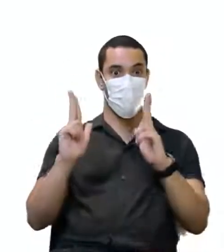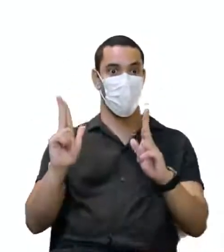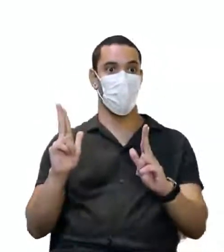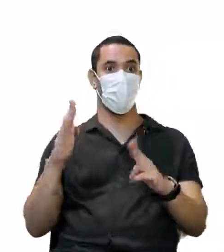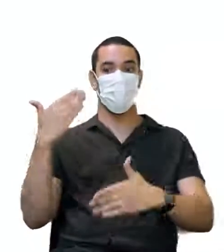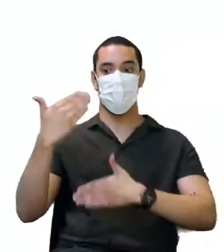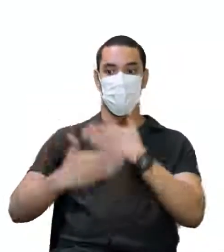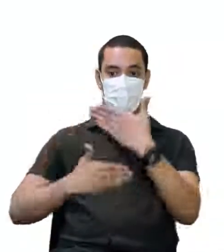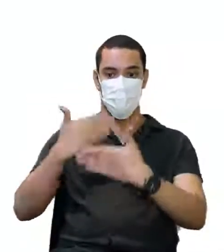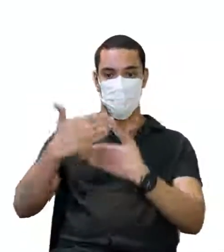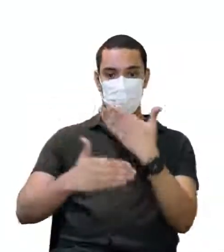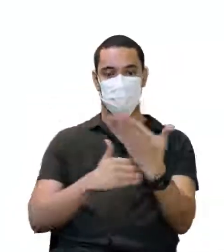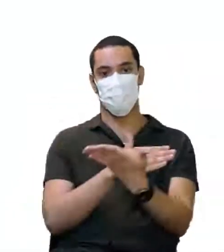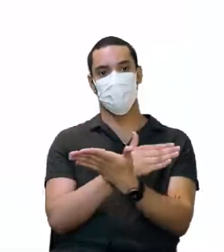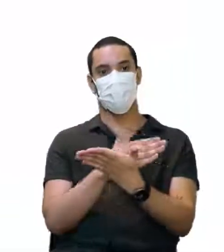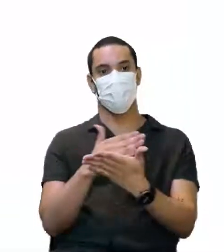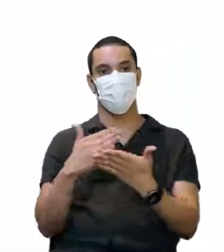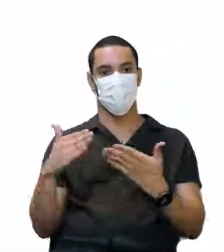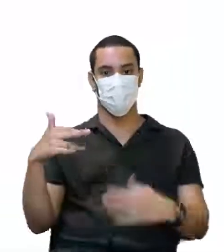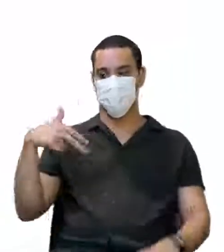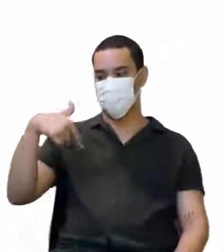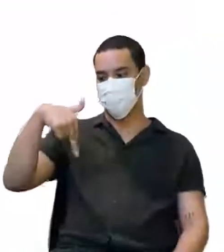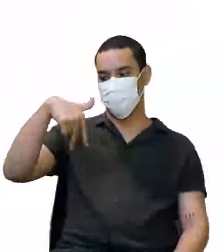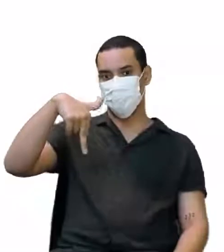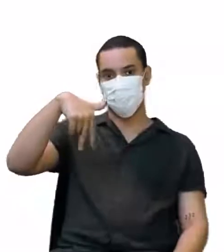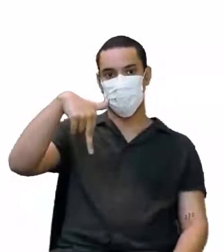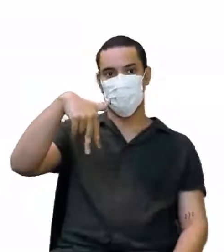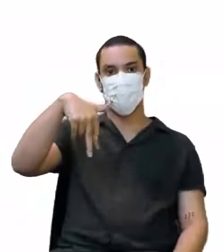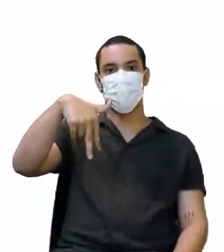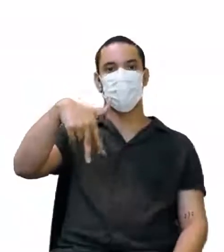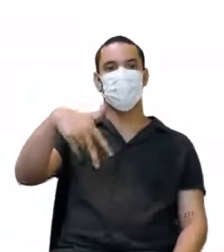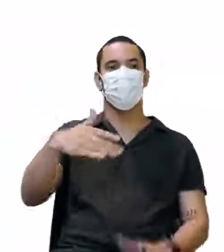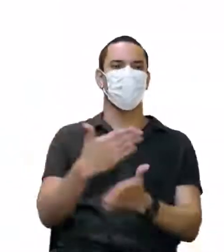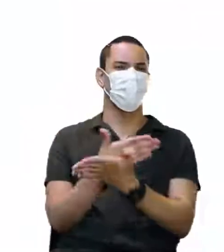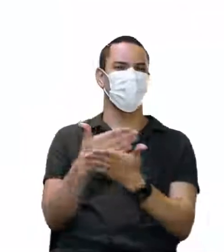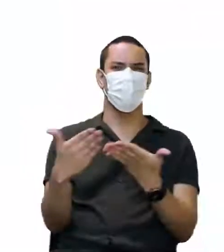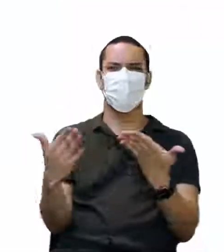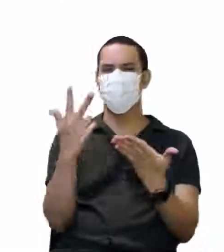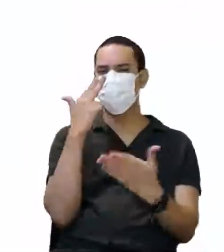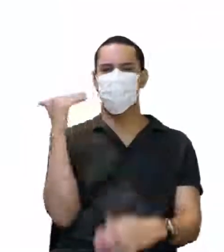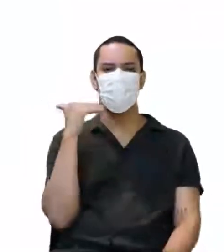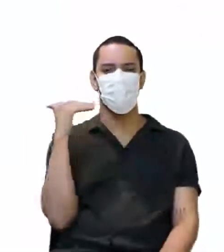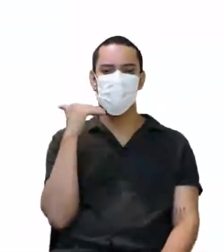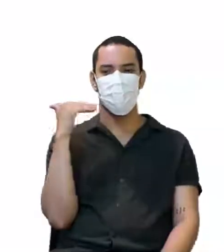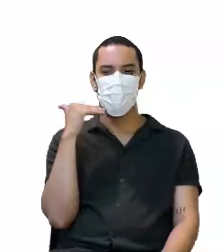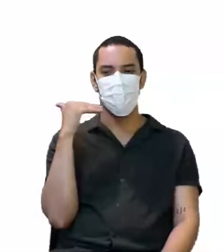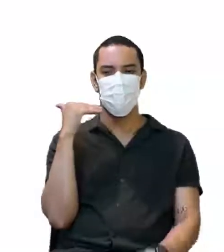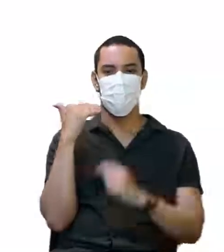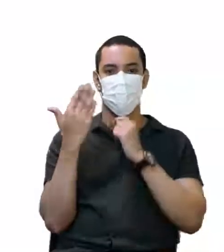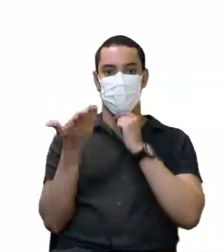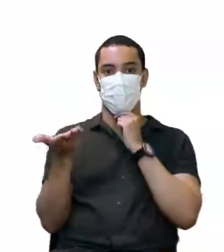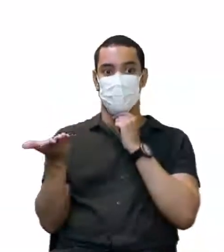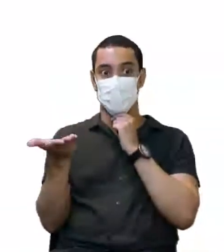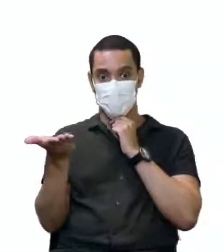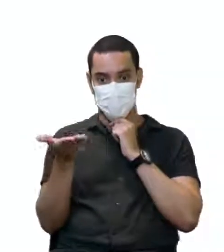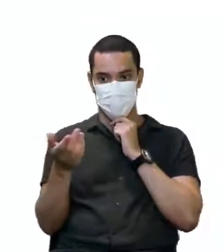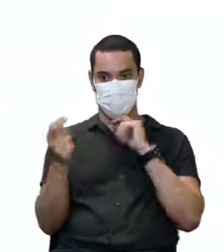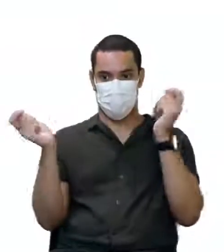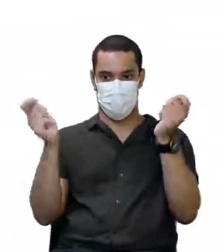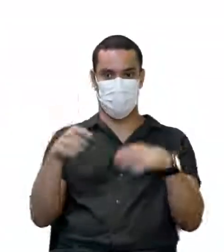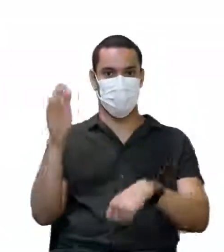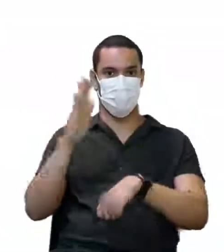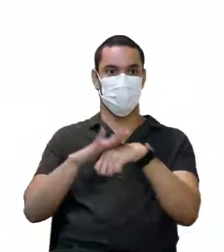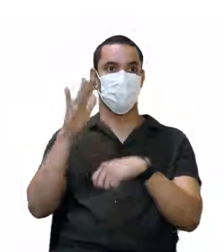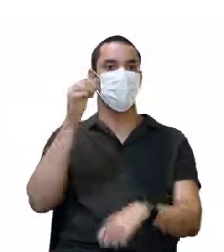né? Começaram a se deslocar com maior elegância, que no começo era um negócio meio desengonçado, tinha que ter um apoio.